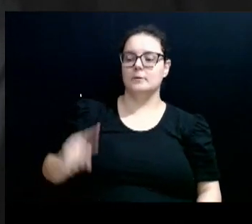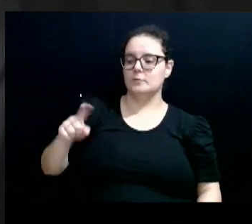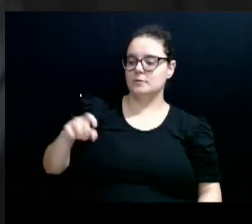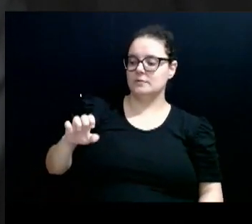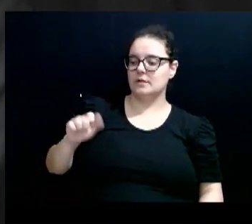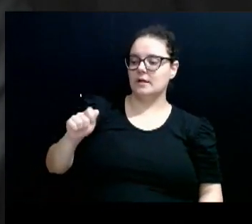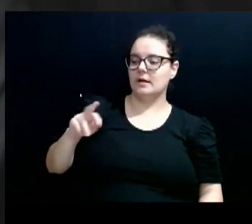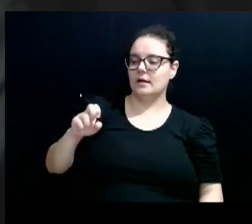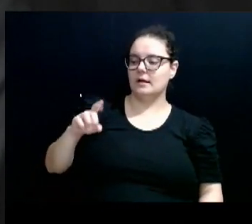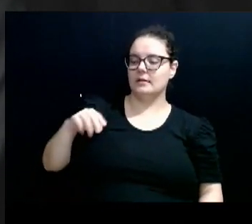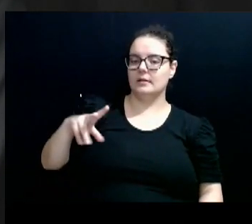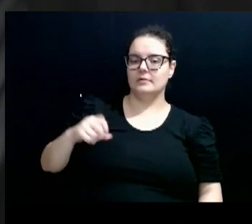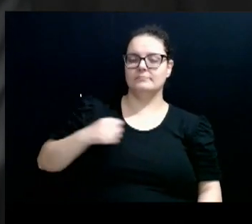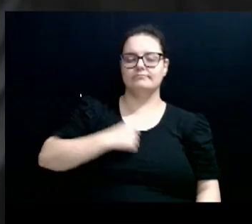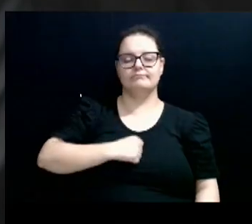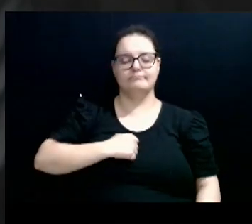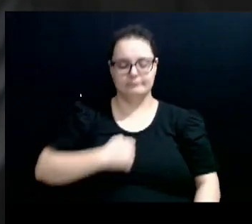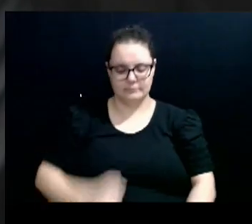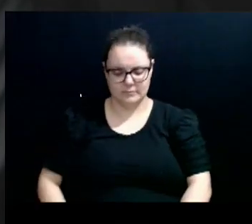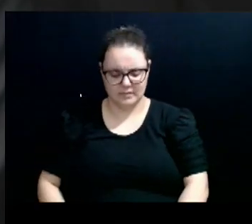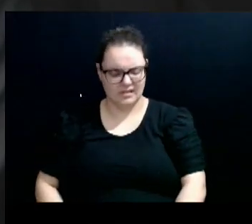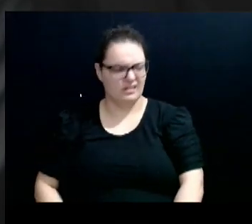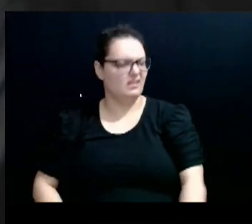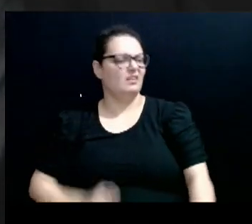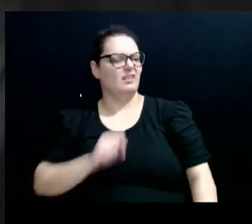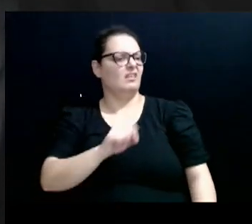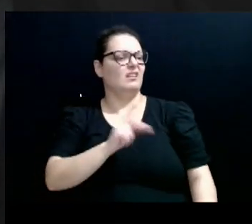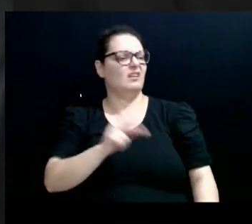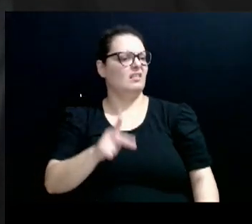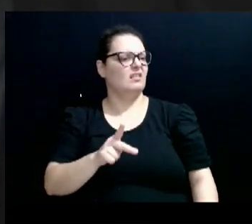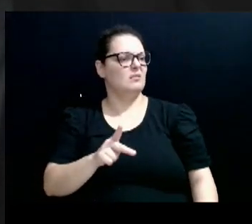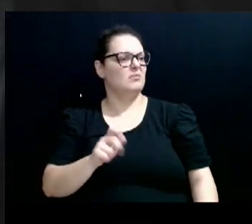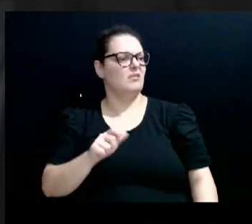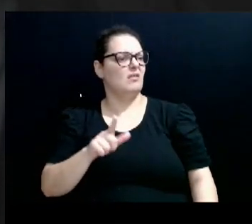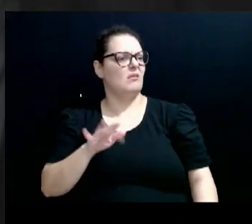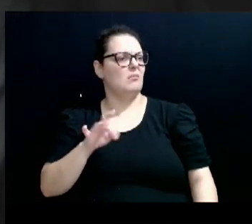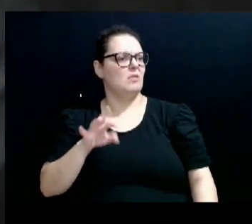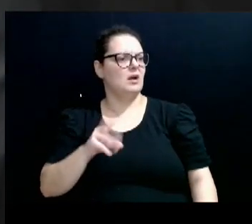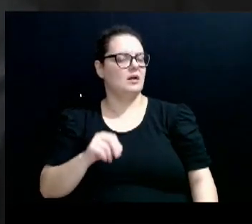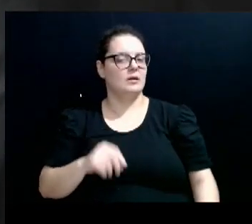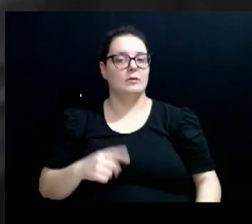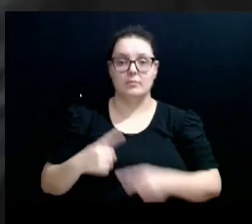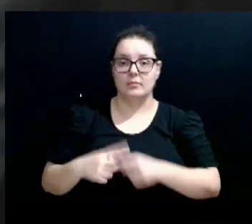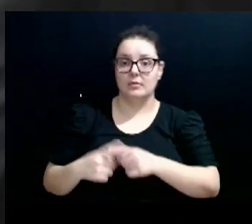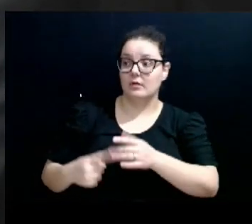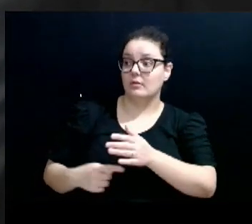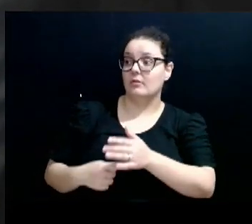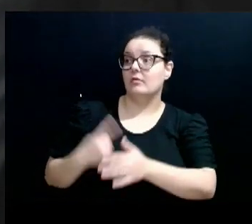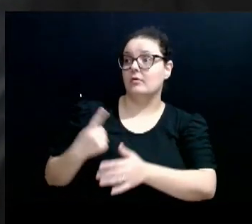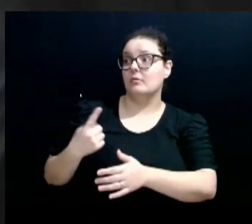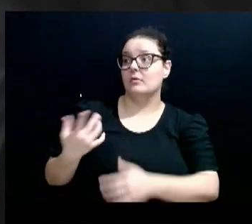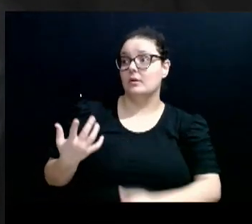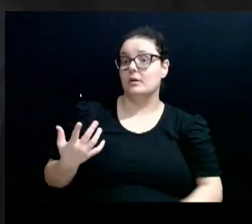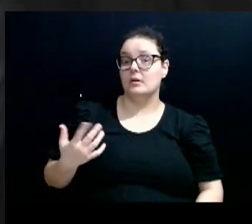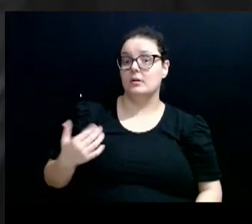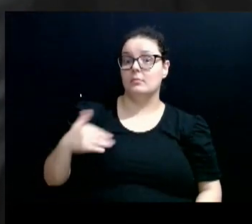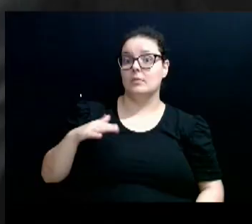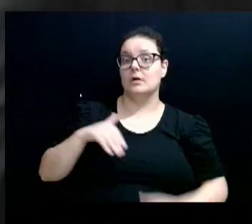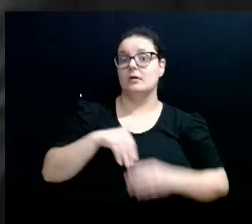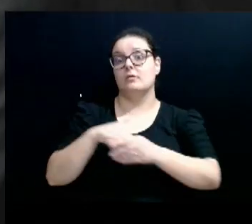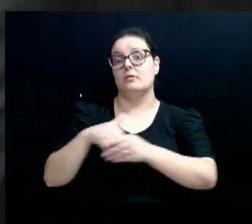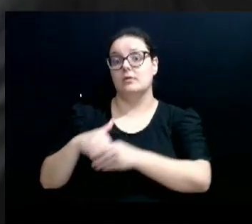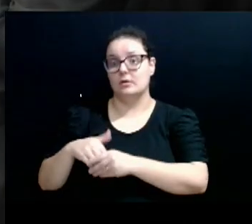quem que é esse professor Alberto? Ele está no primeiro, que eu fui o mais votado do DEM. Então, e olha com que eu concorri, o prefeito